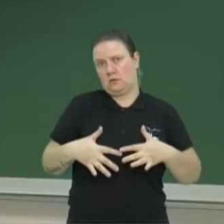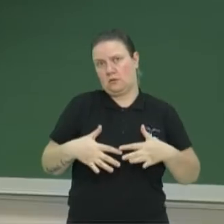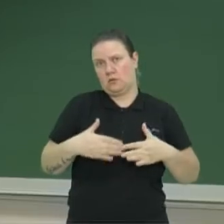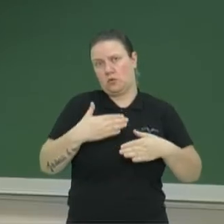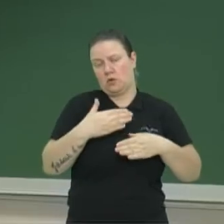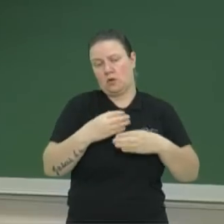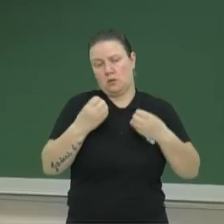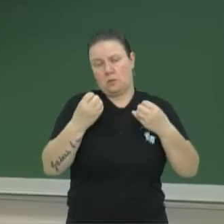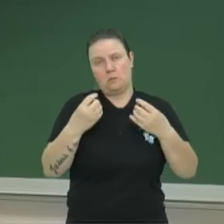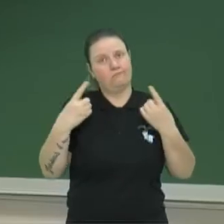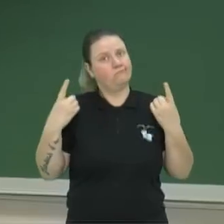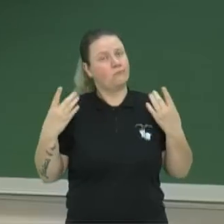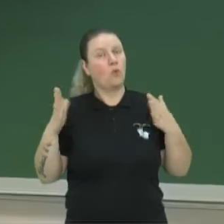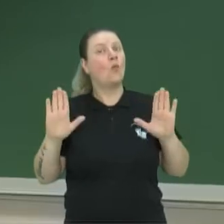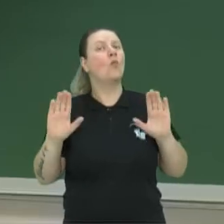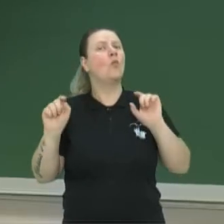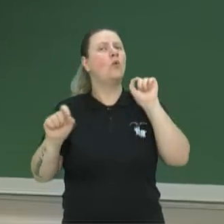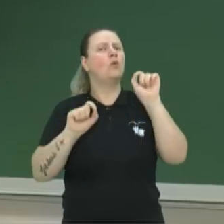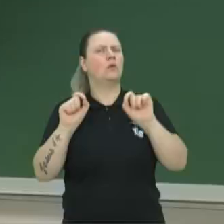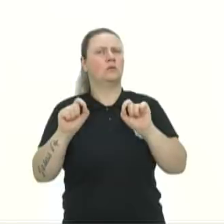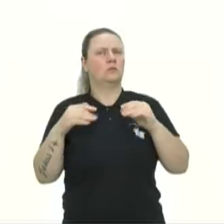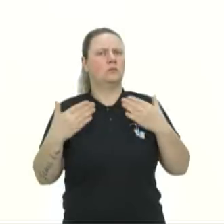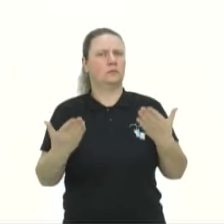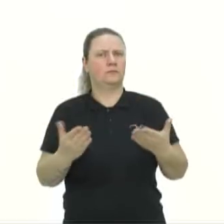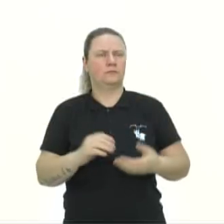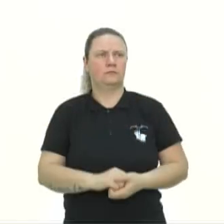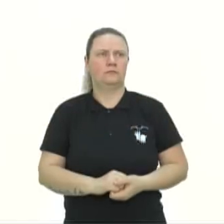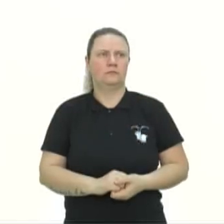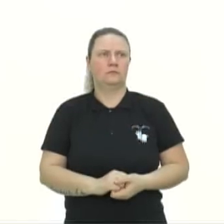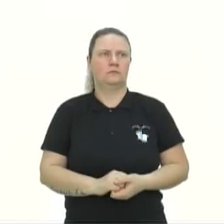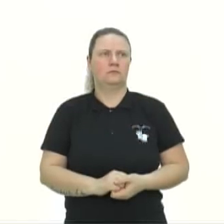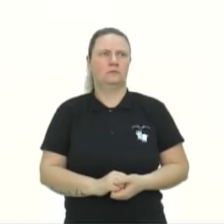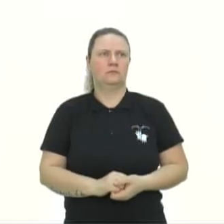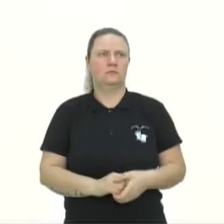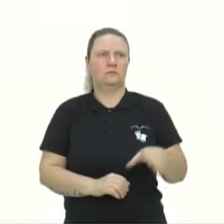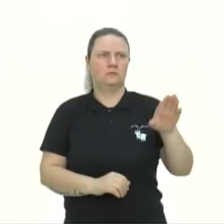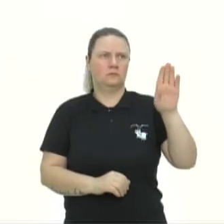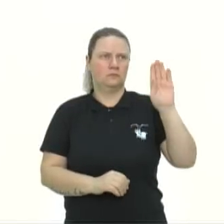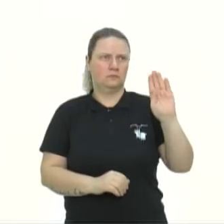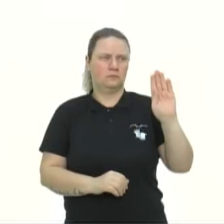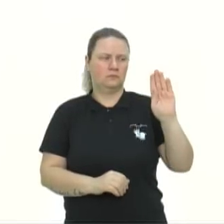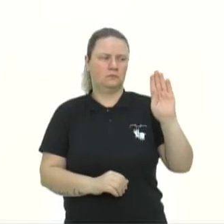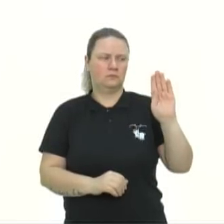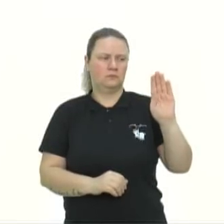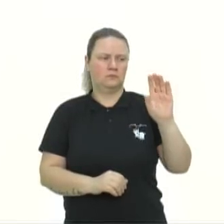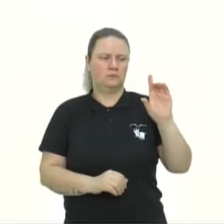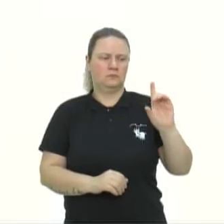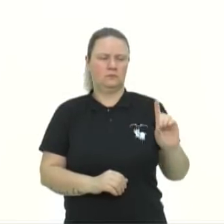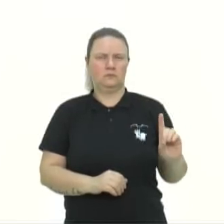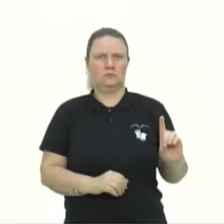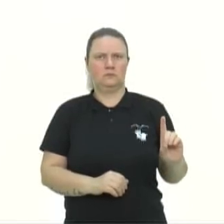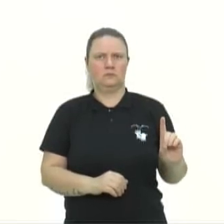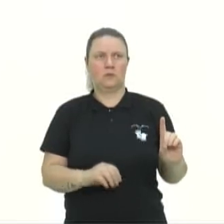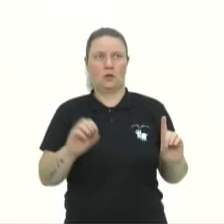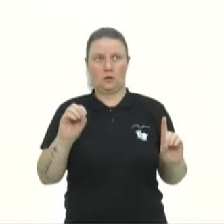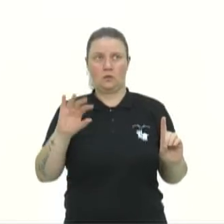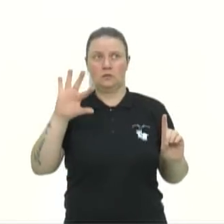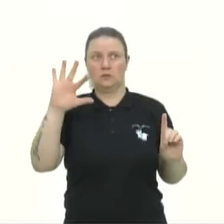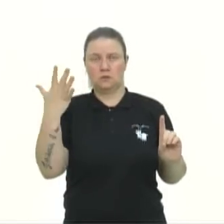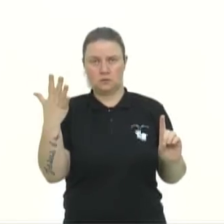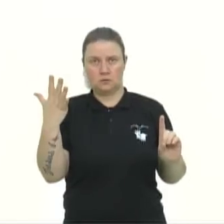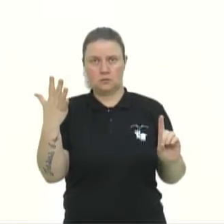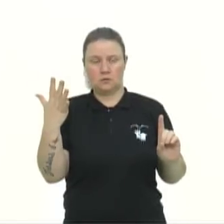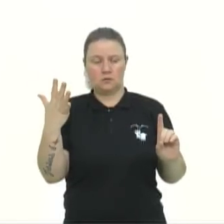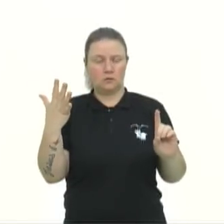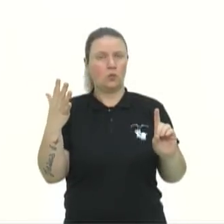coisa? Vejamos qual será a resposta. Letra B ou letra D? Será que é fato ou instrução?